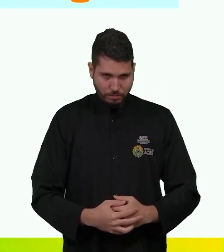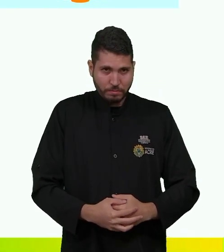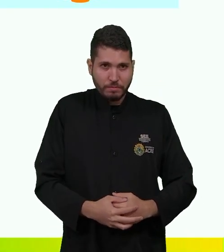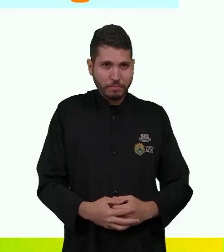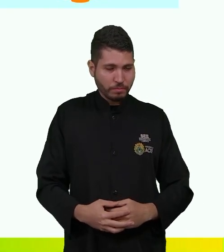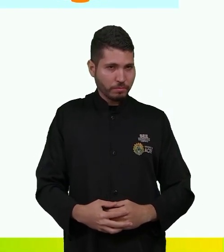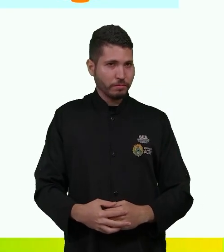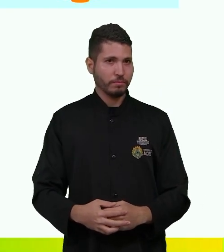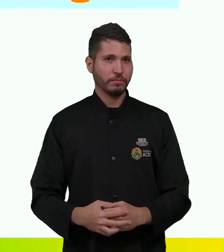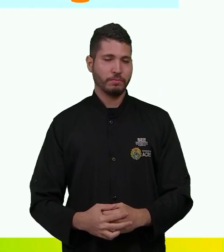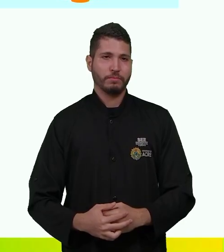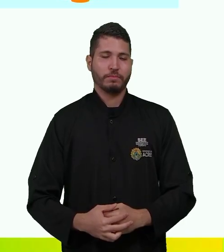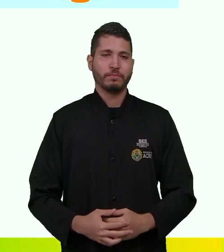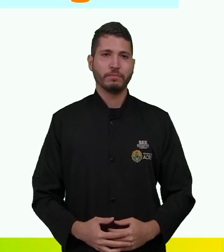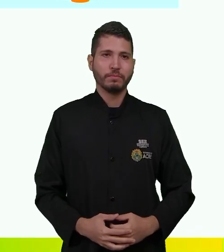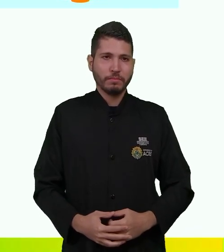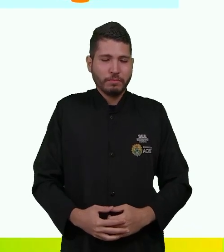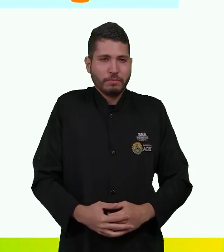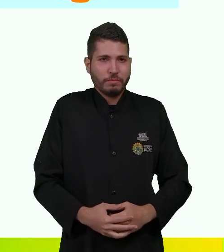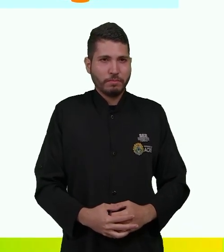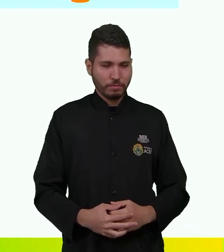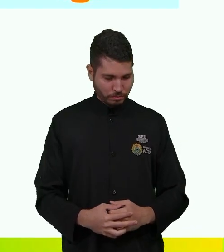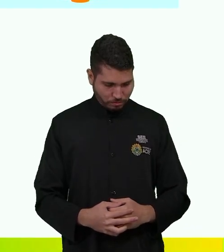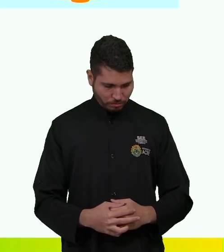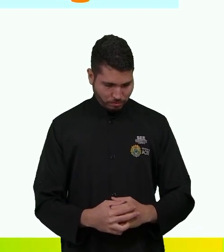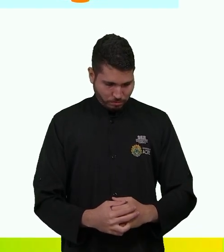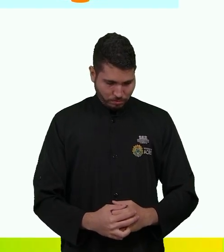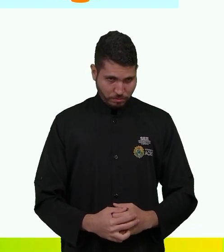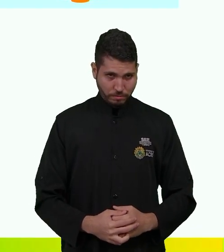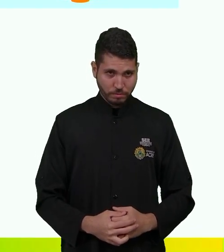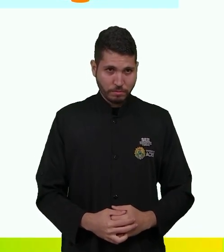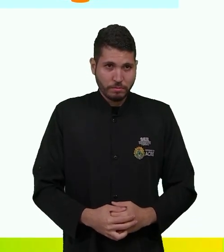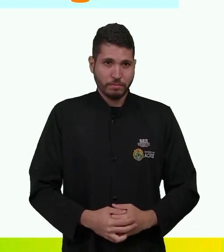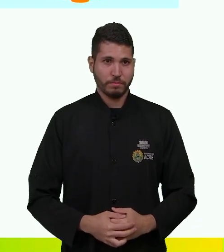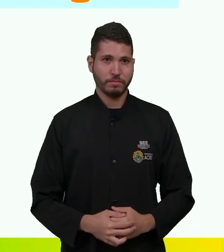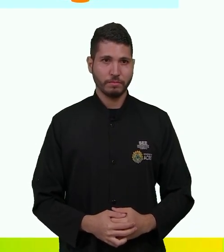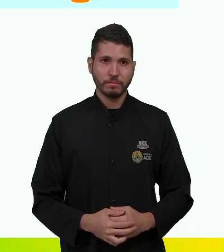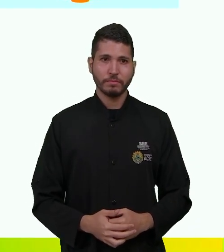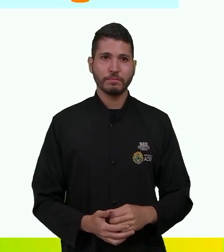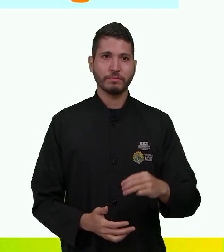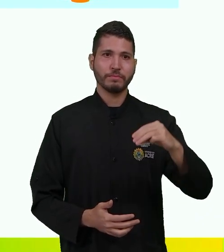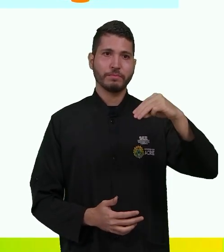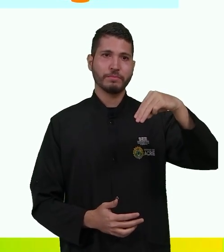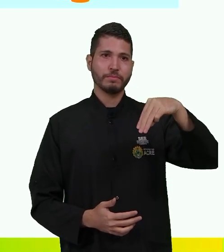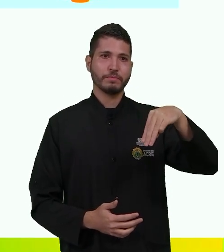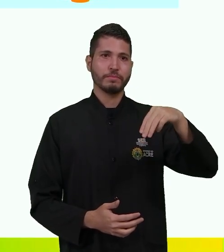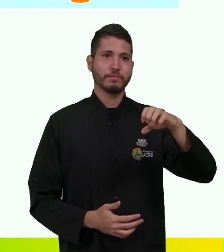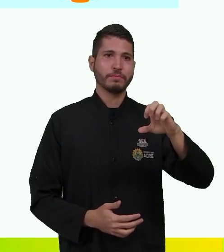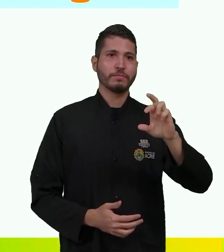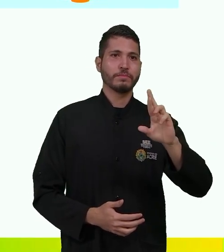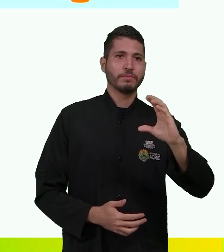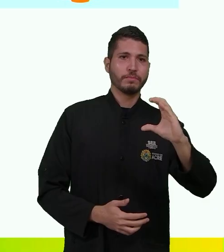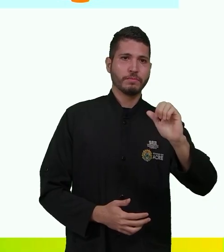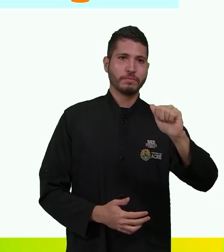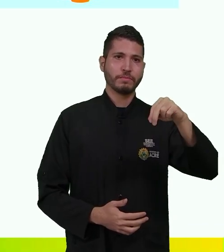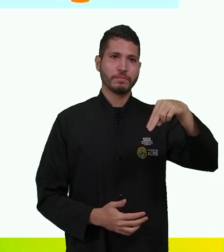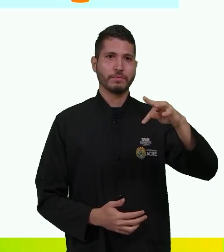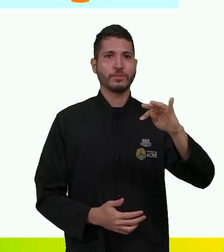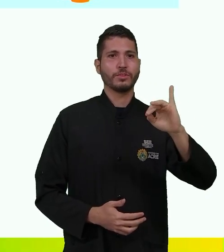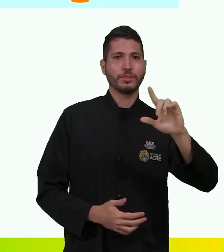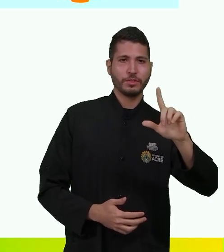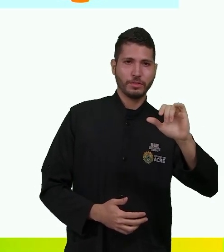Ou letra E, mercantilismo. Mercantilismo a gente estuda quando nós estamos falando sobre as grandes